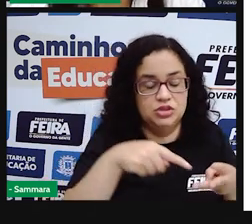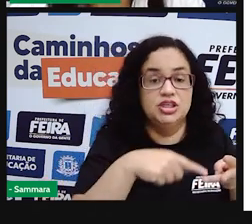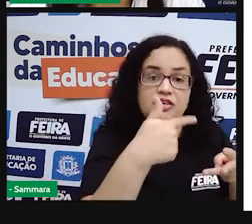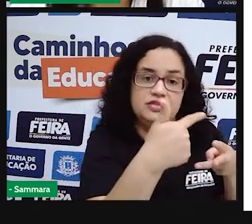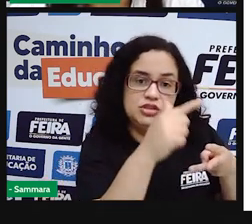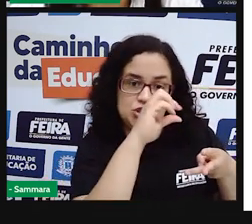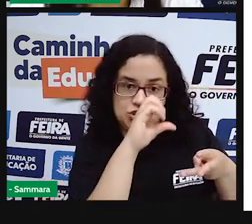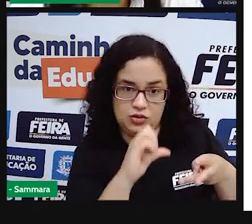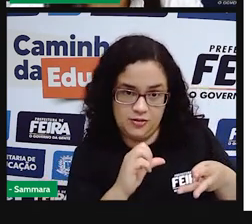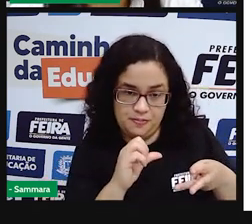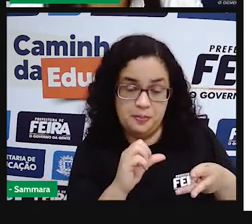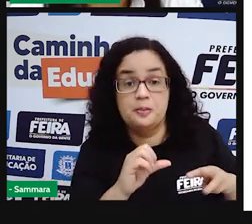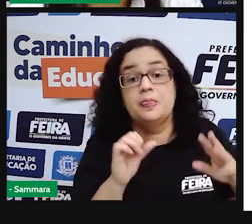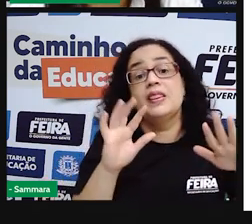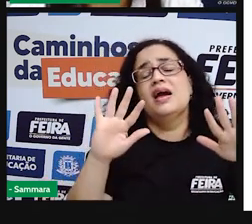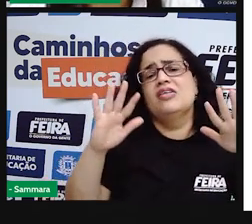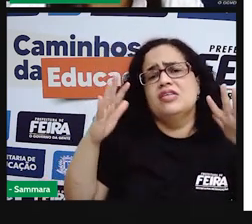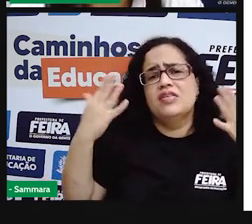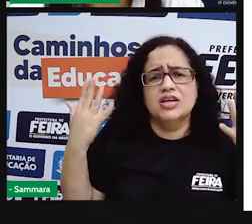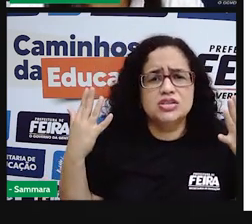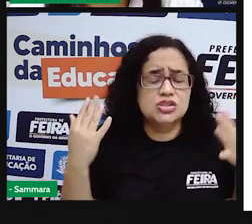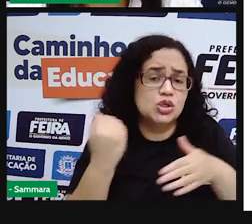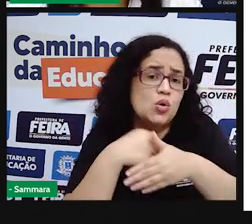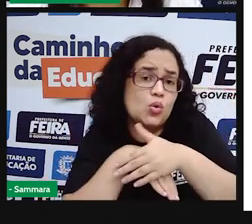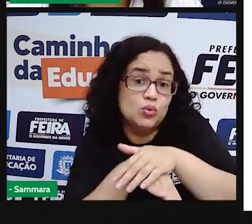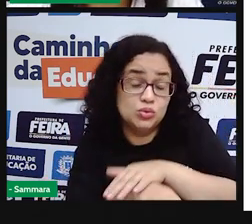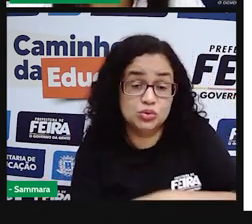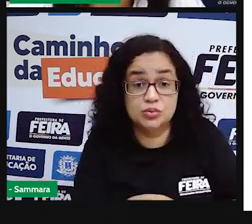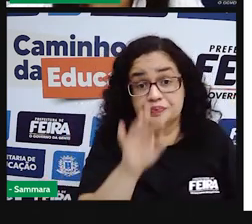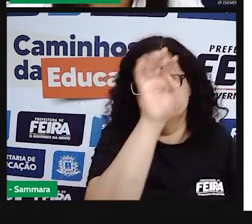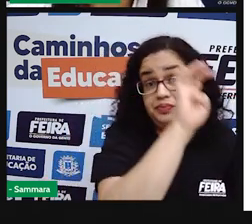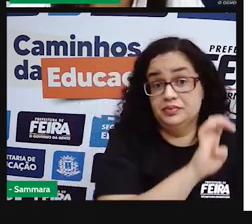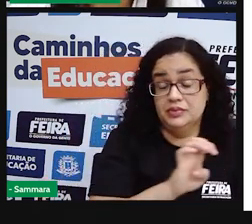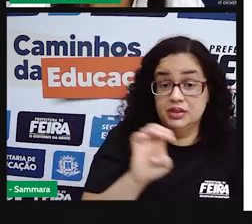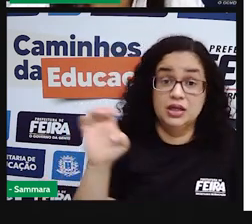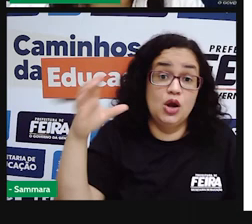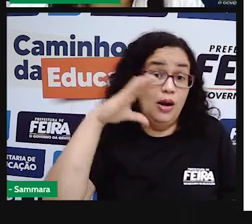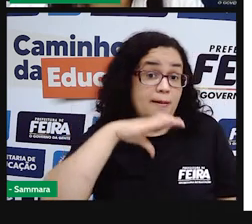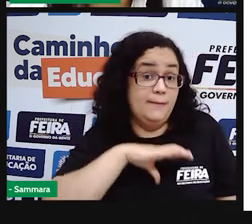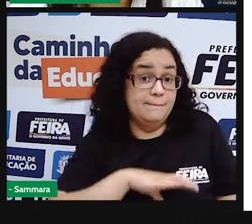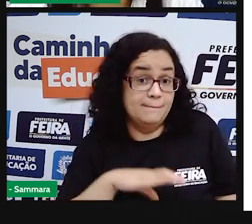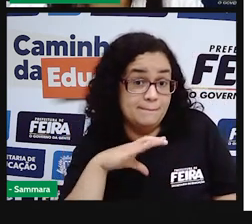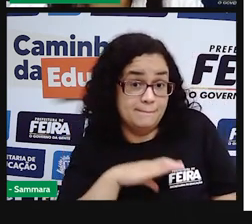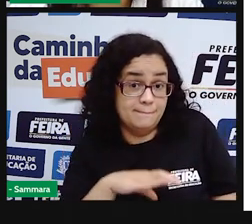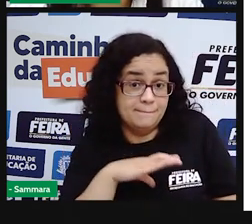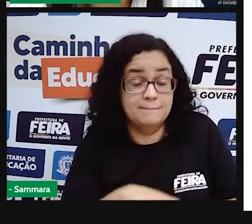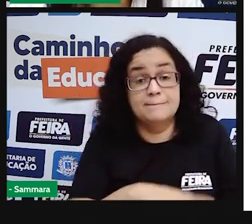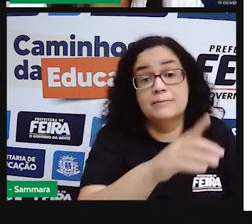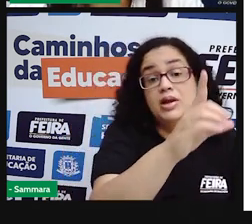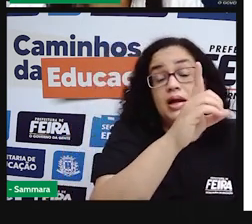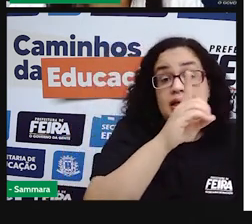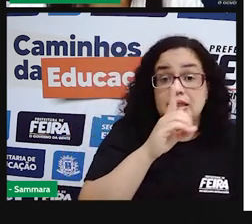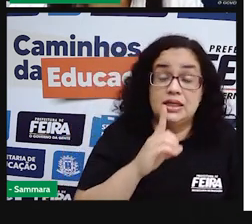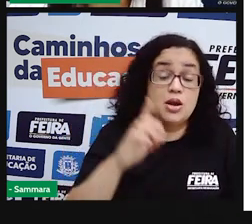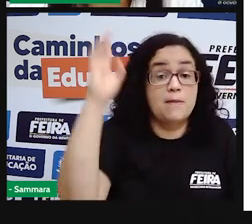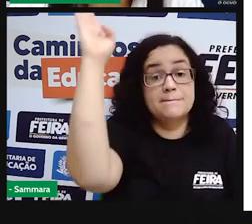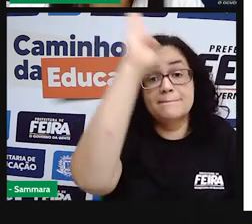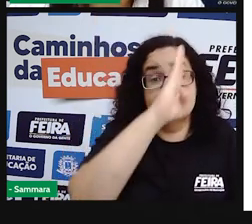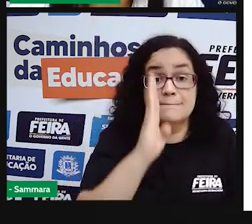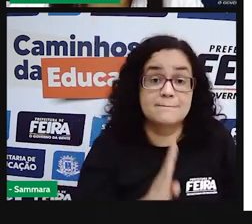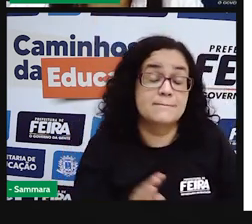A festa virou tradição na Europa e os portugueses a trouxeram para o Brasil no